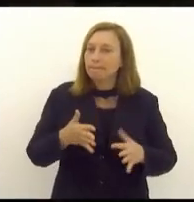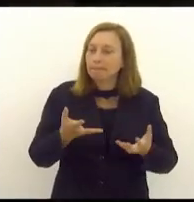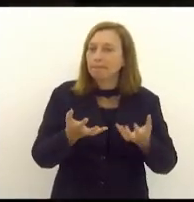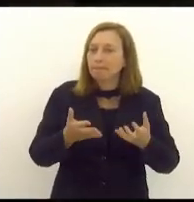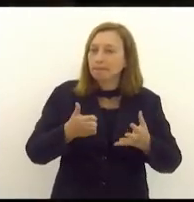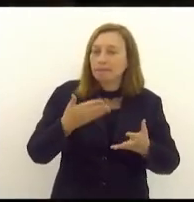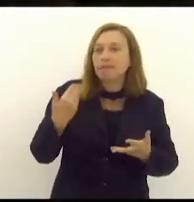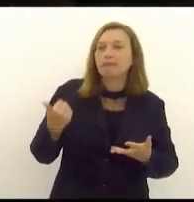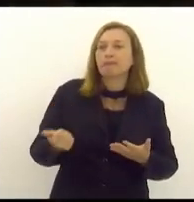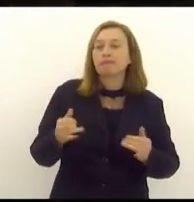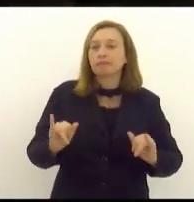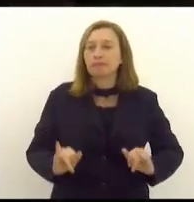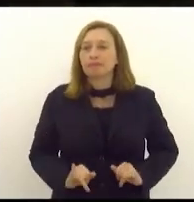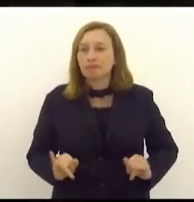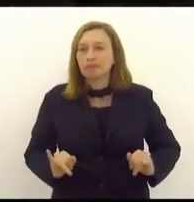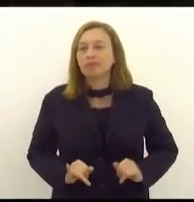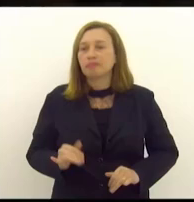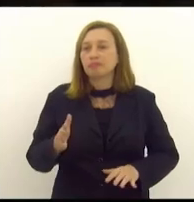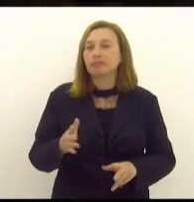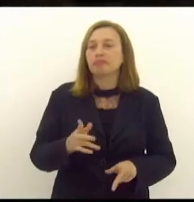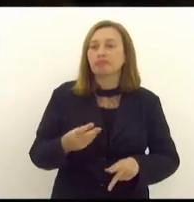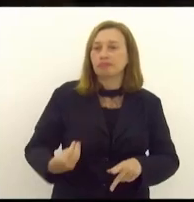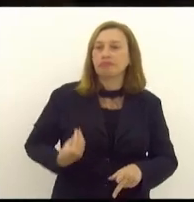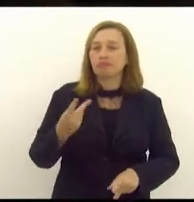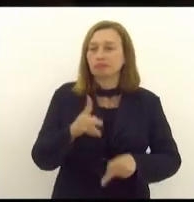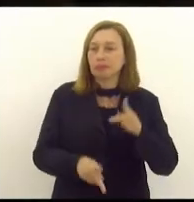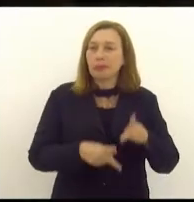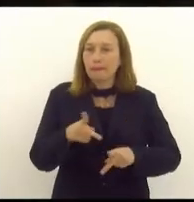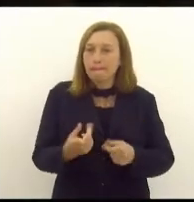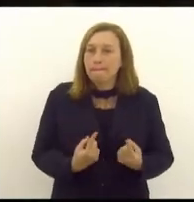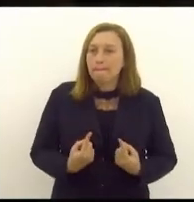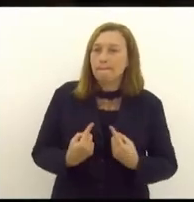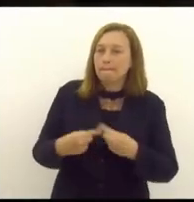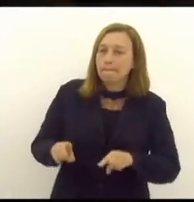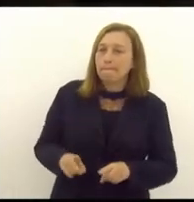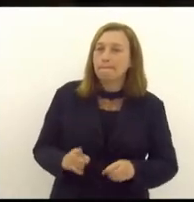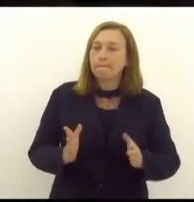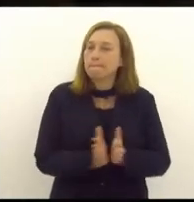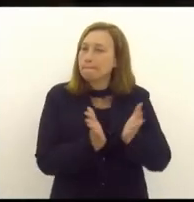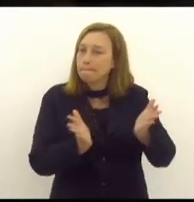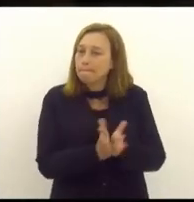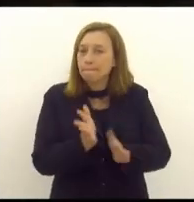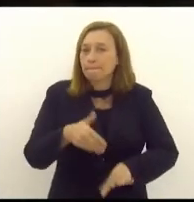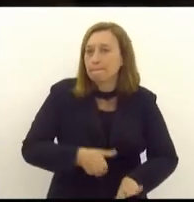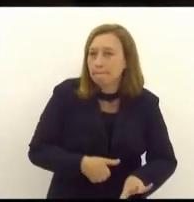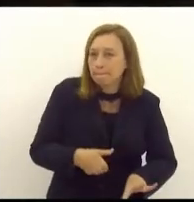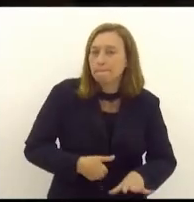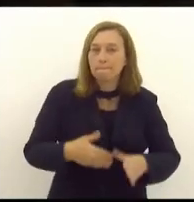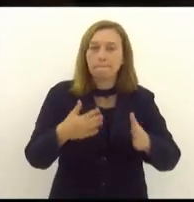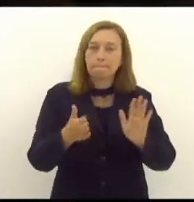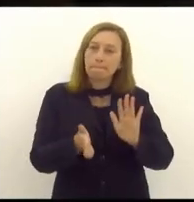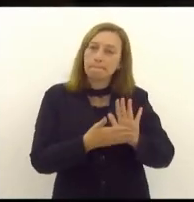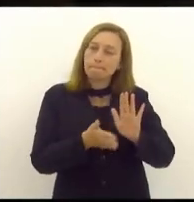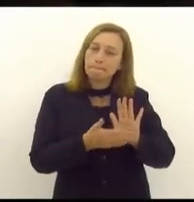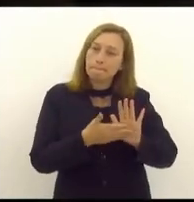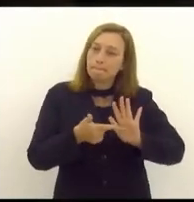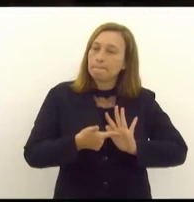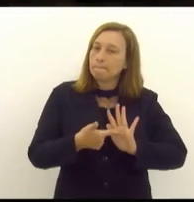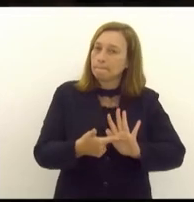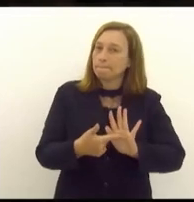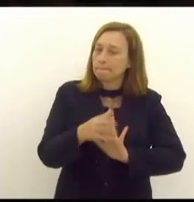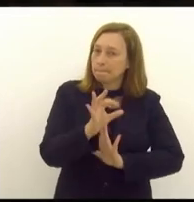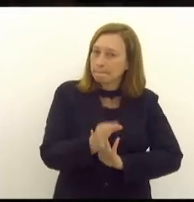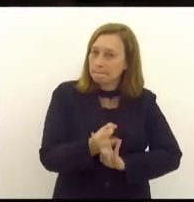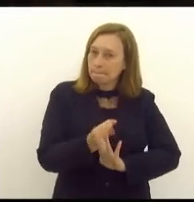o sofrimento da nossa população combater a miséria a fome e apresentar fatos